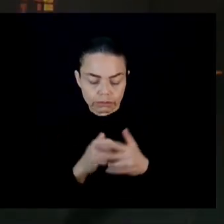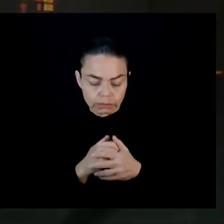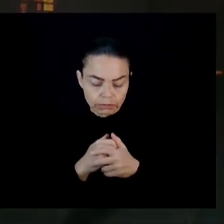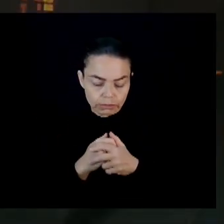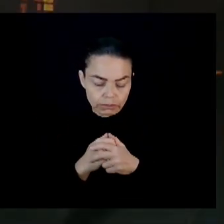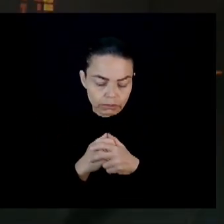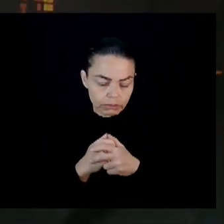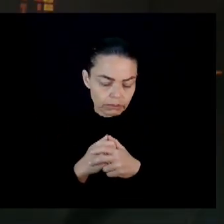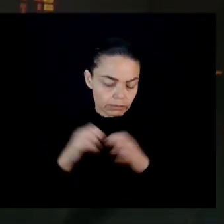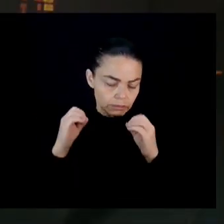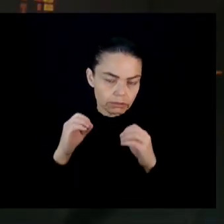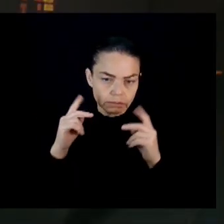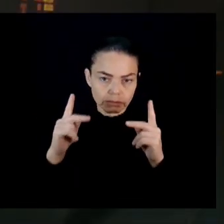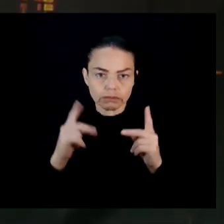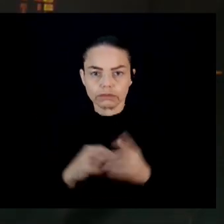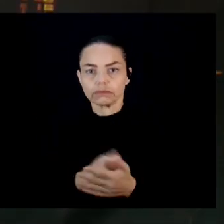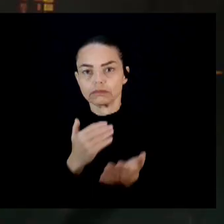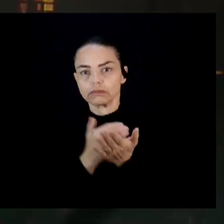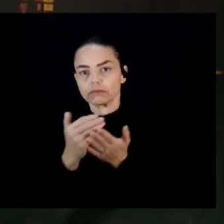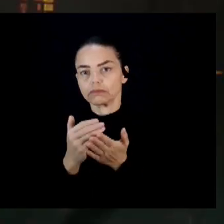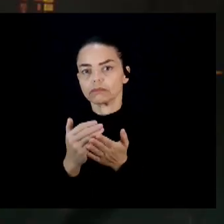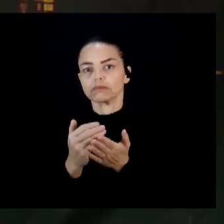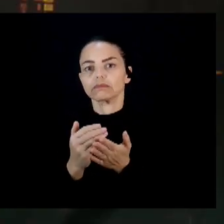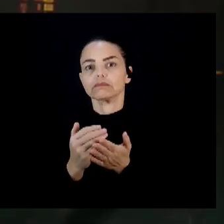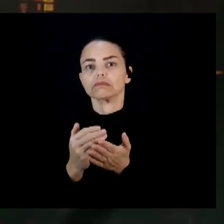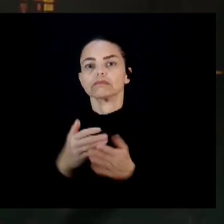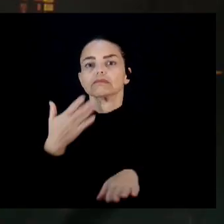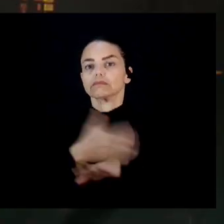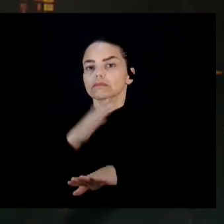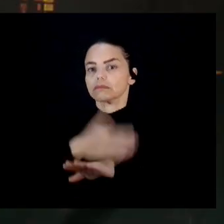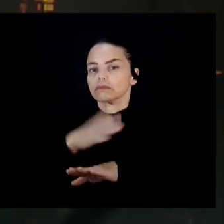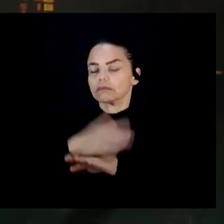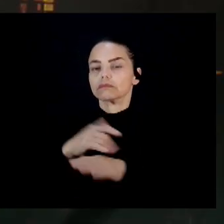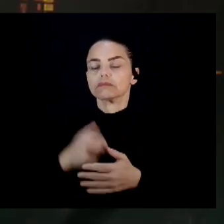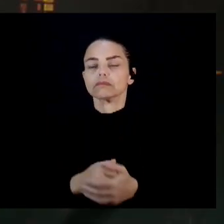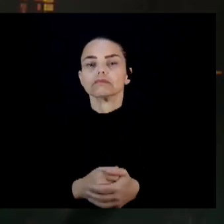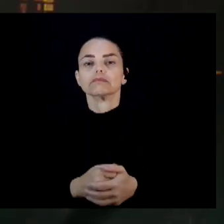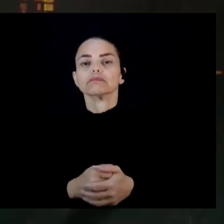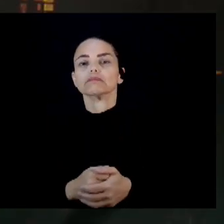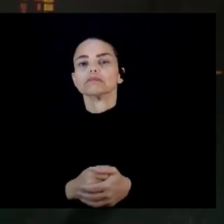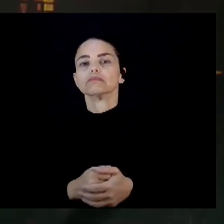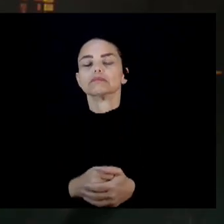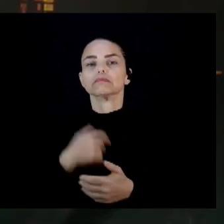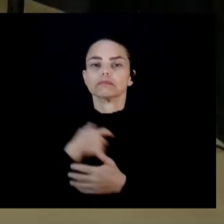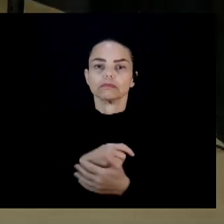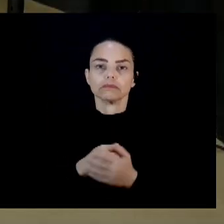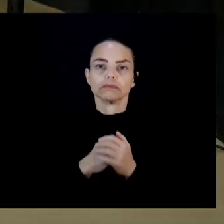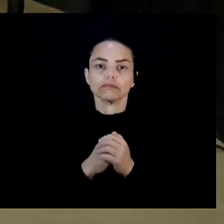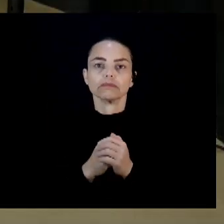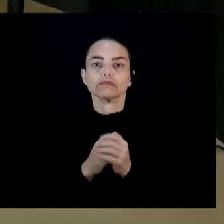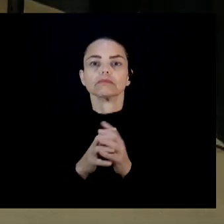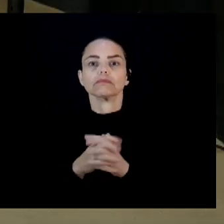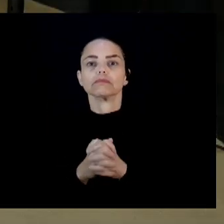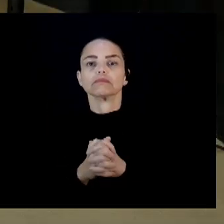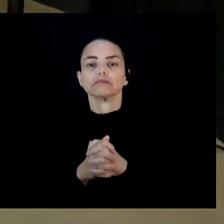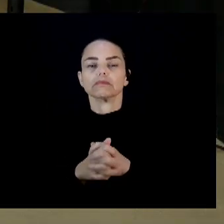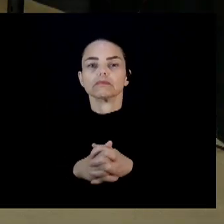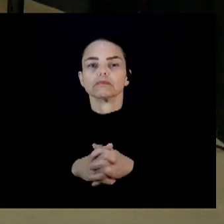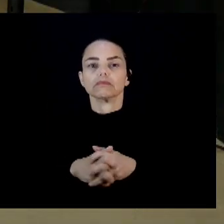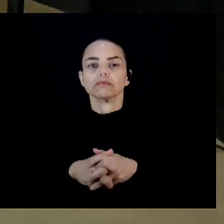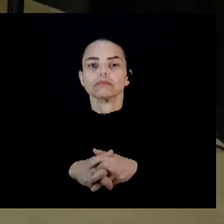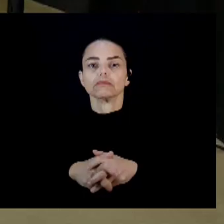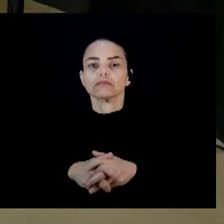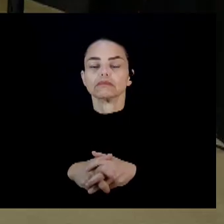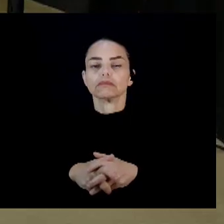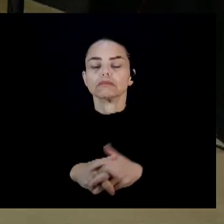Olha, a gente começa então a ter participação. Vou pedir para o pessoal da produção colocar aí no ar a